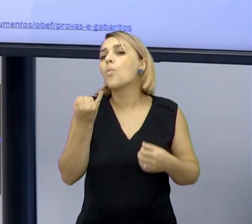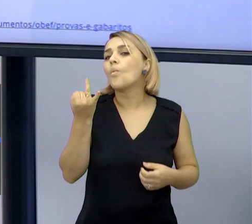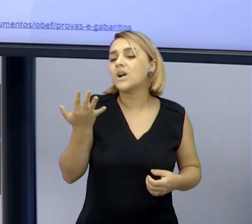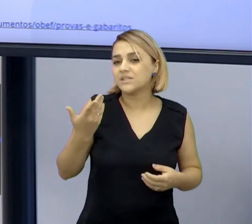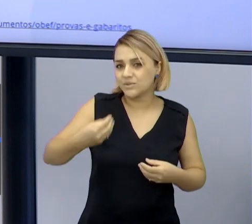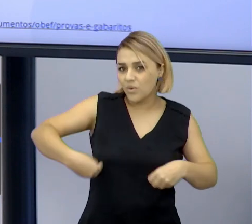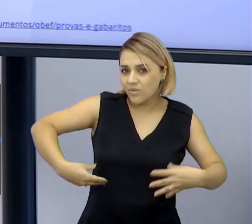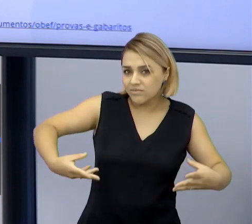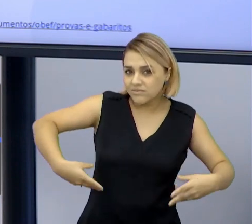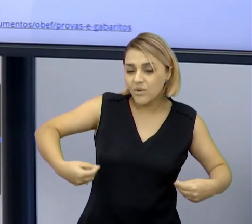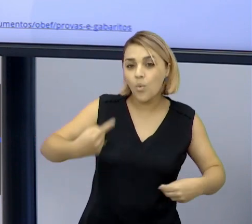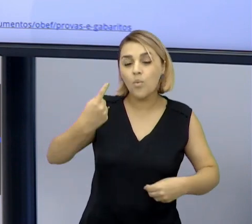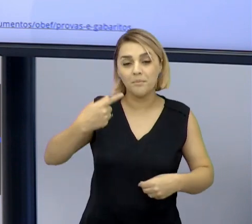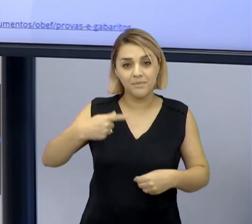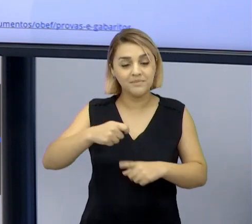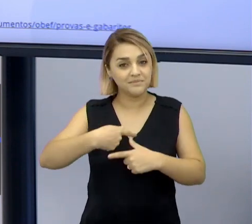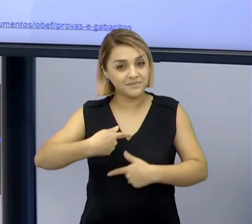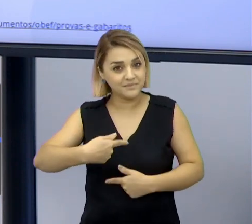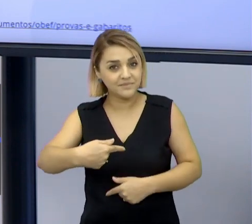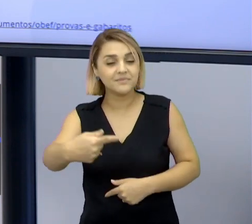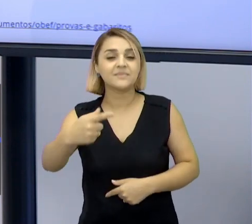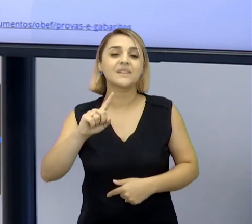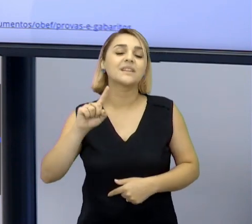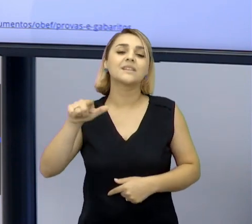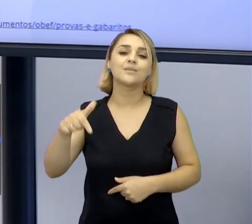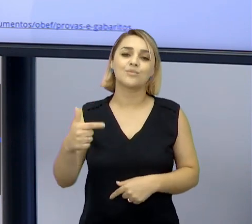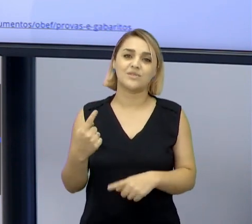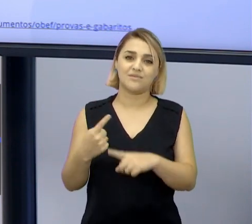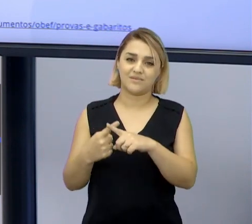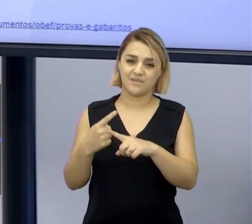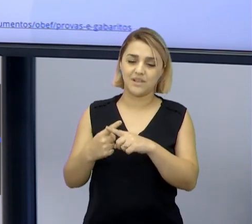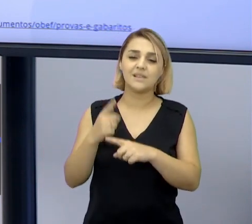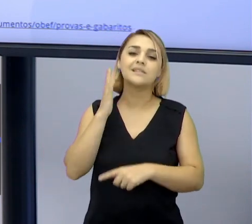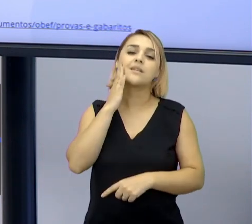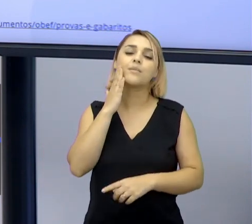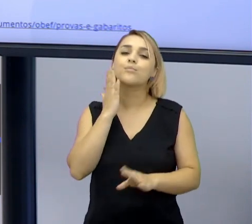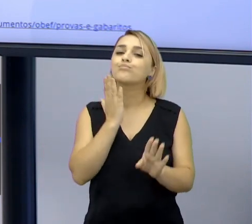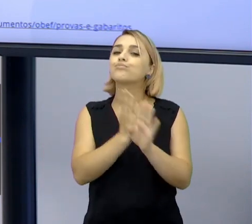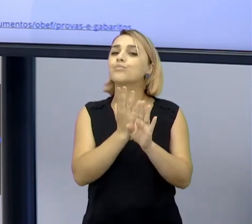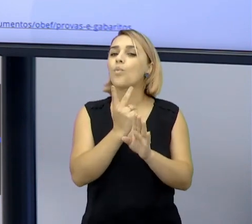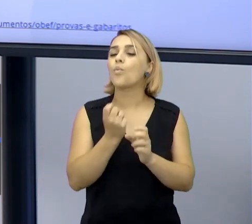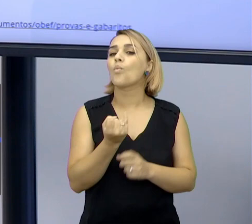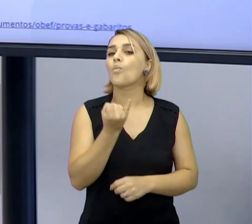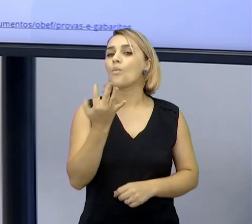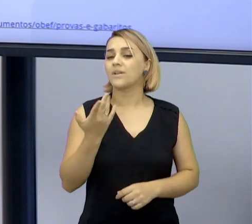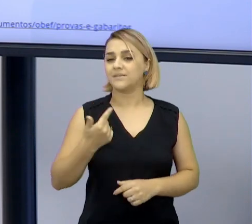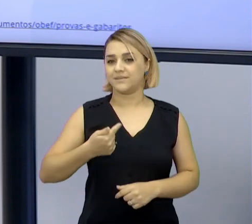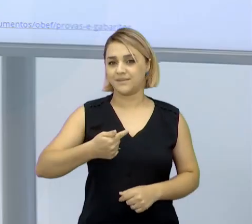semana. E depois a gente vai multiplicar para ver quantas semanas tem. Vamos lá, então, o que eles gastam.